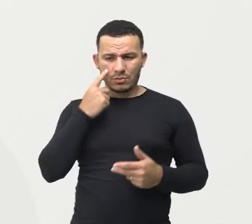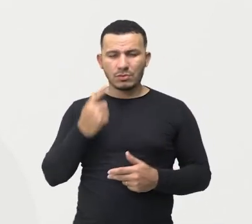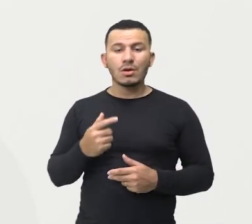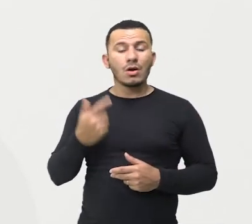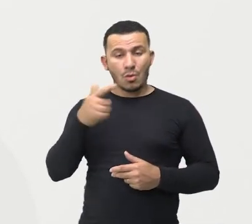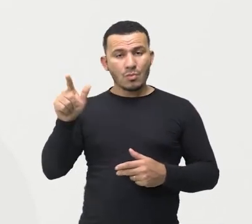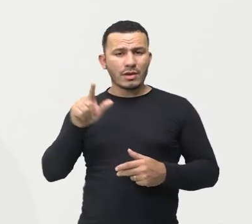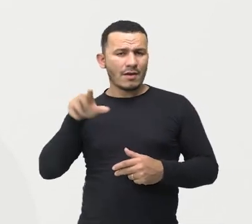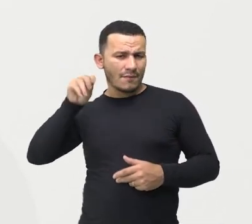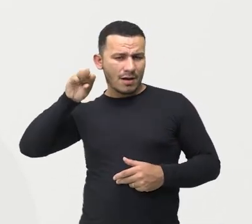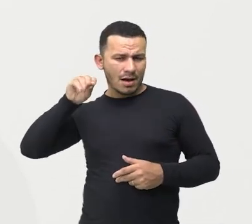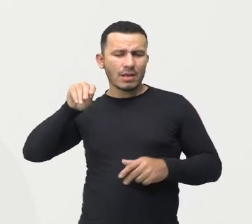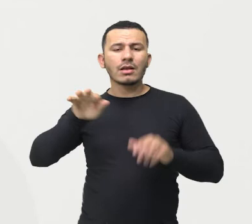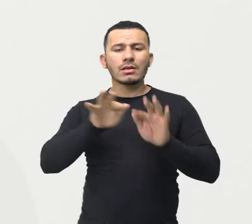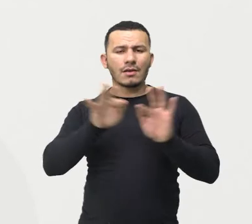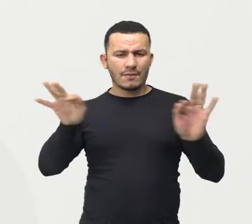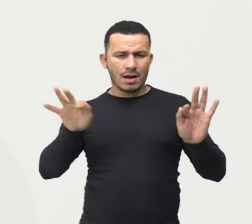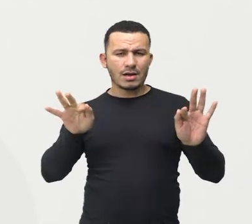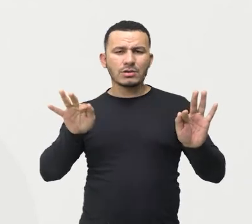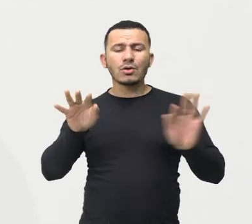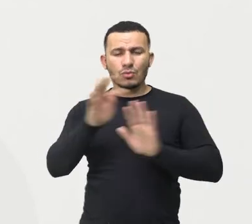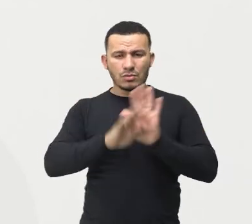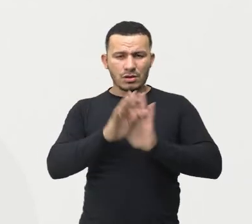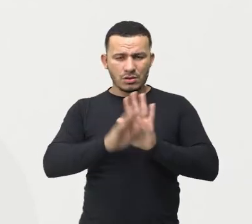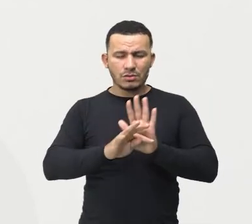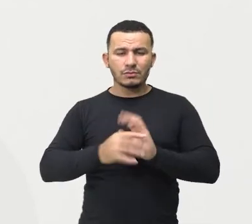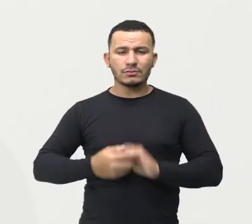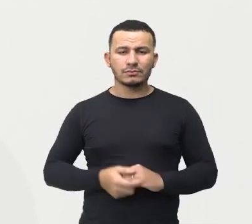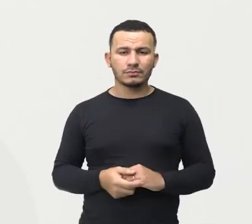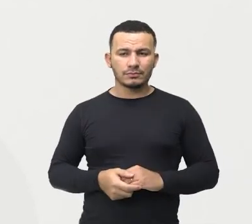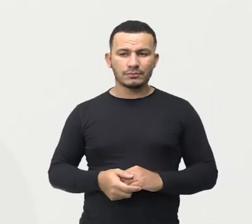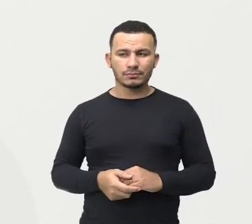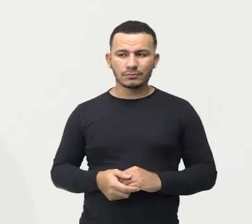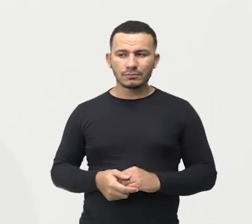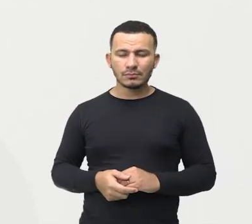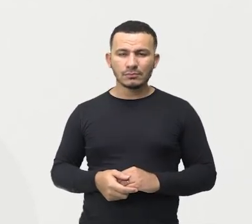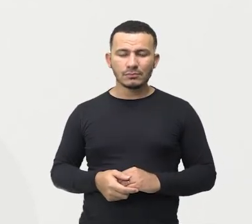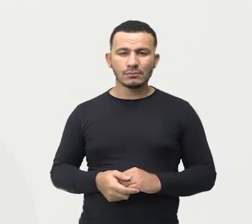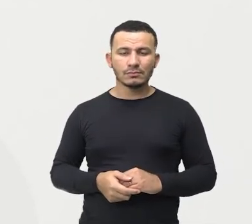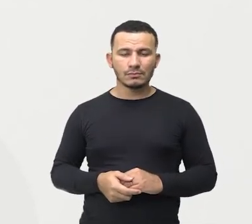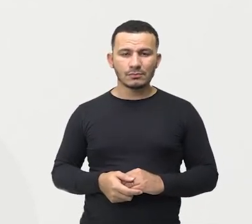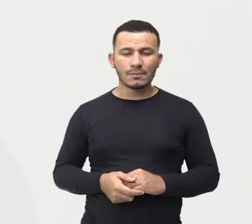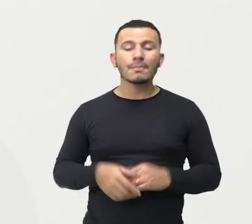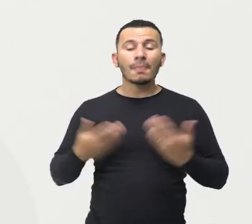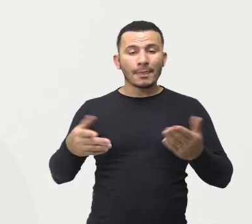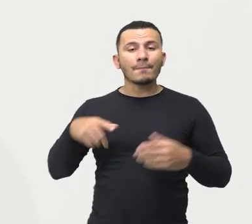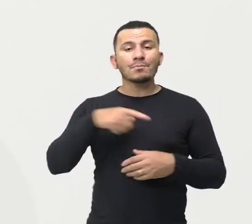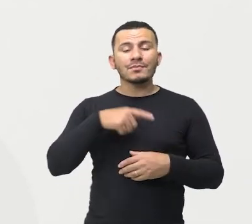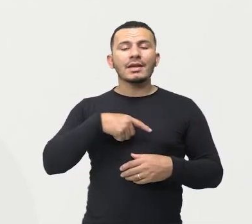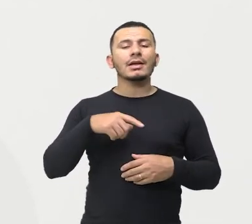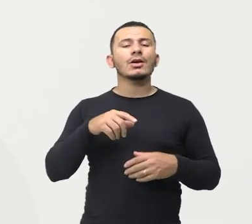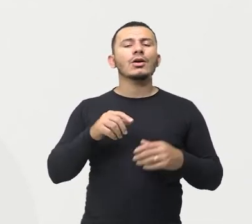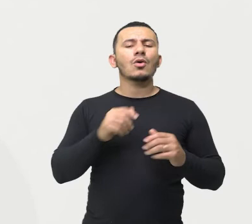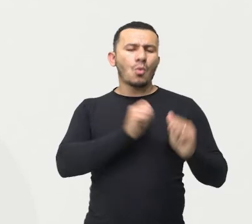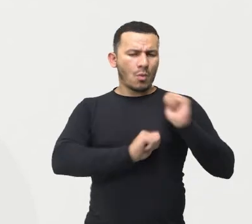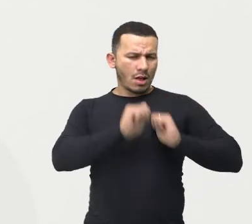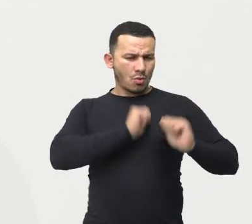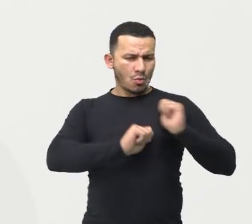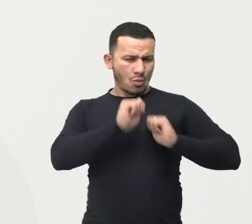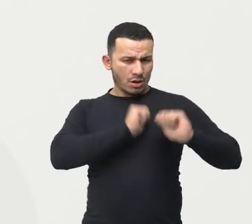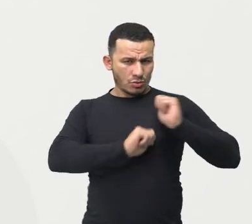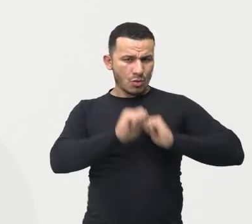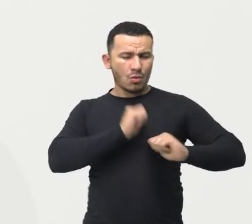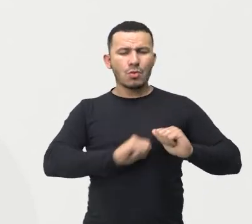Olha só, perceba que nós temos a menção ao Ruffalo, que é exatamente o ator que interpreta